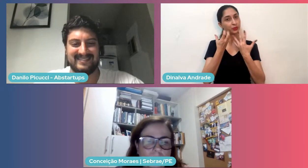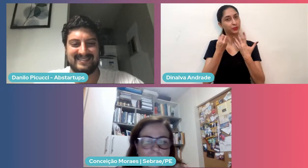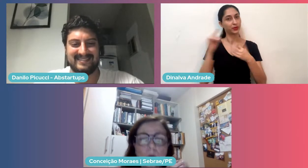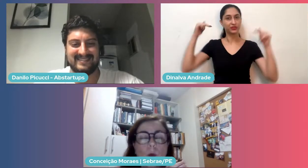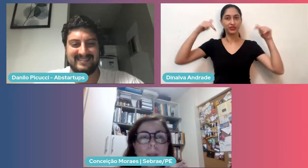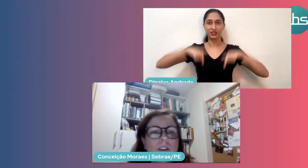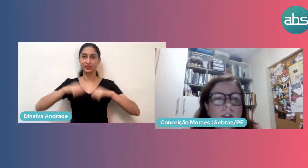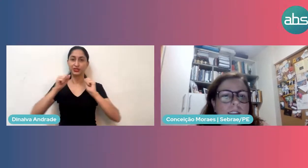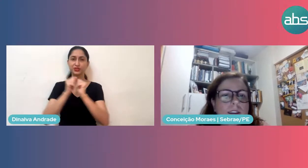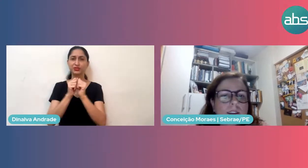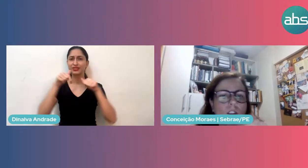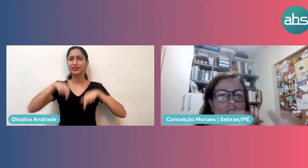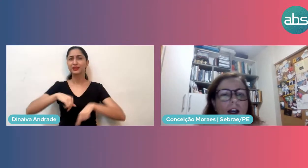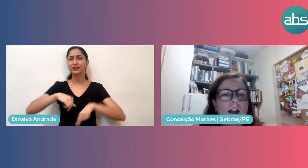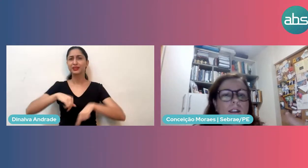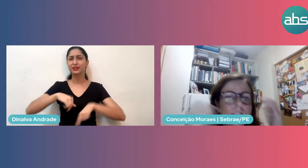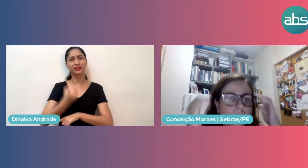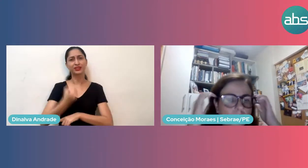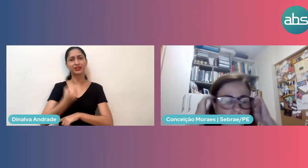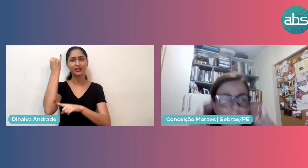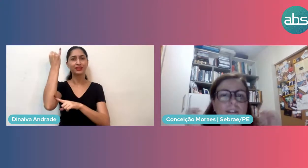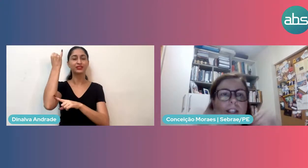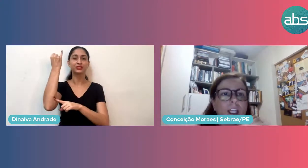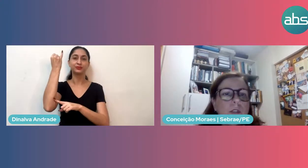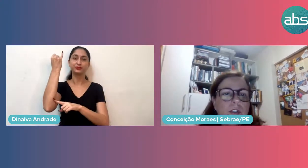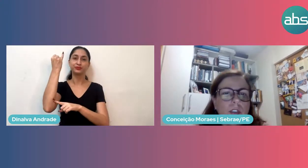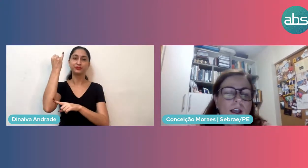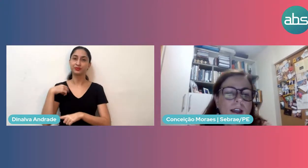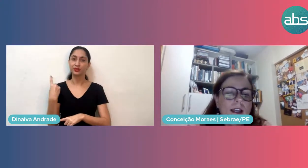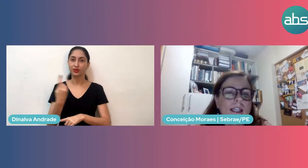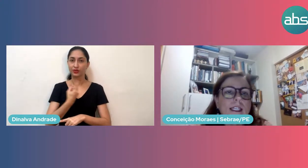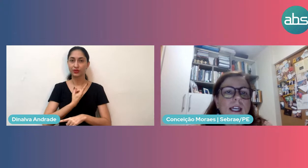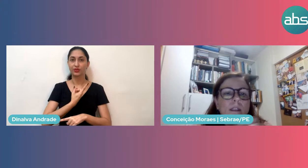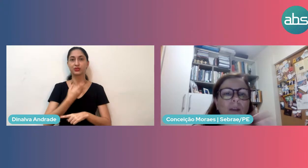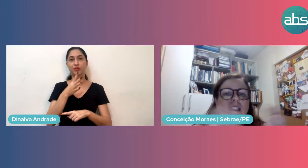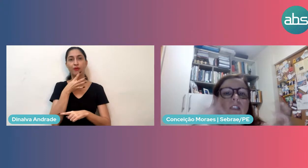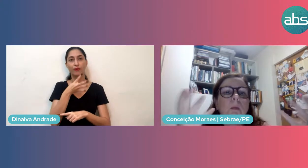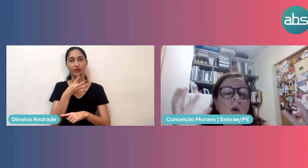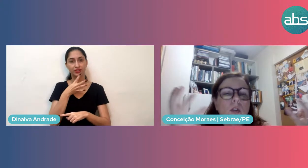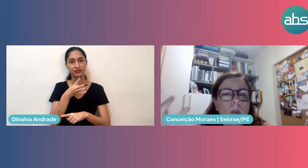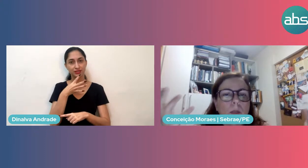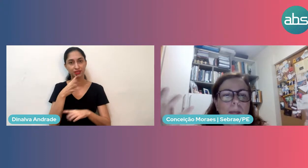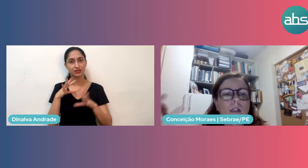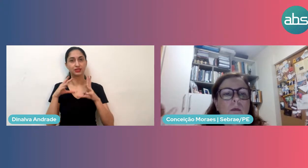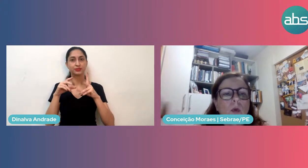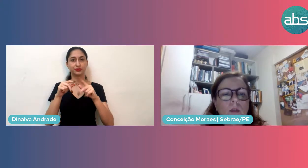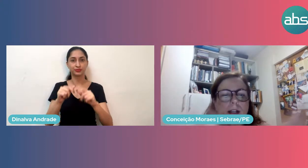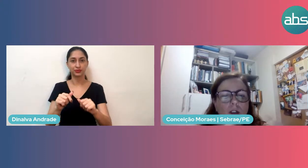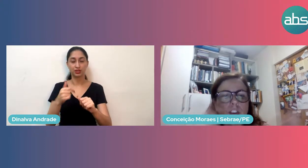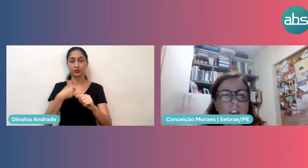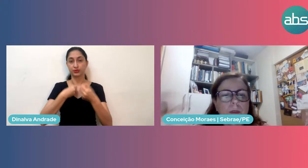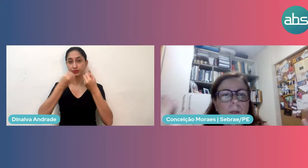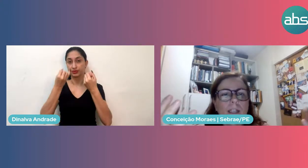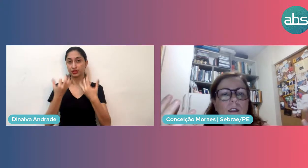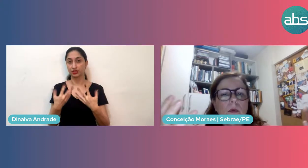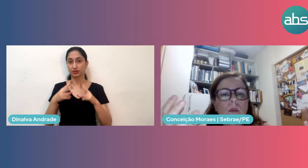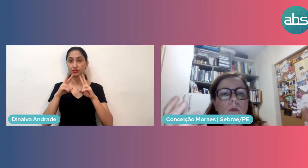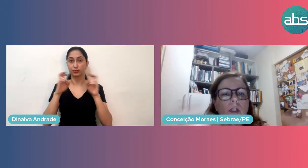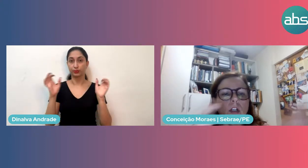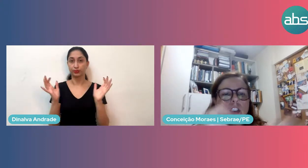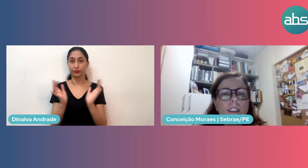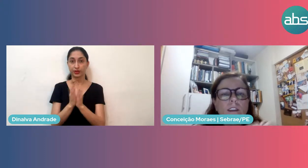super importante esse momento, de nos conhecermos. E aí, falando um pouco sobre Pernambuco, o ecossistema de